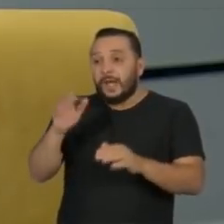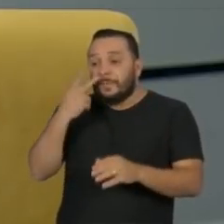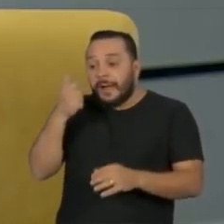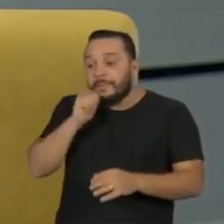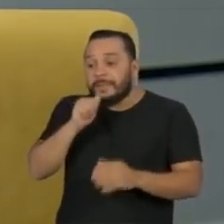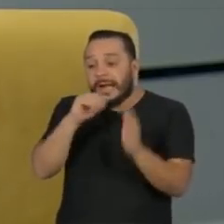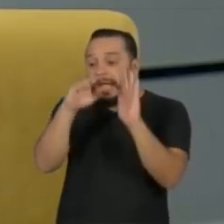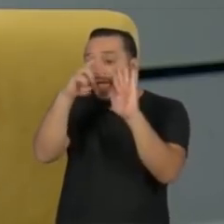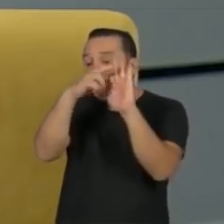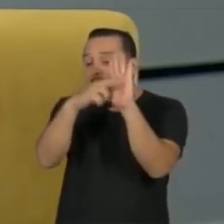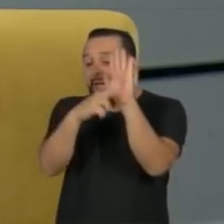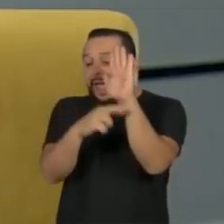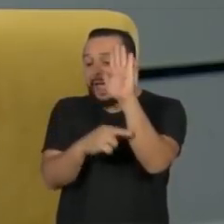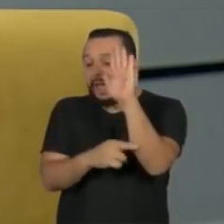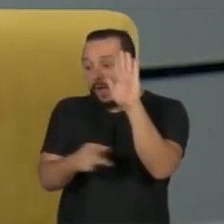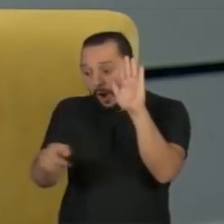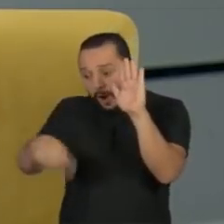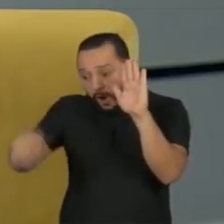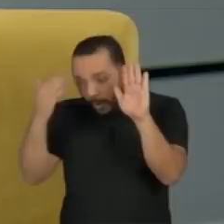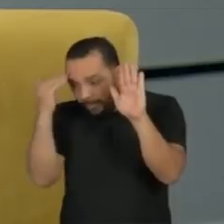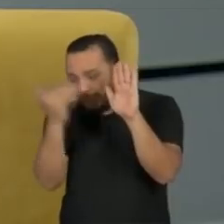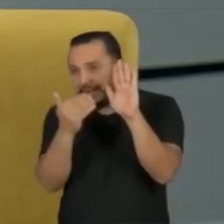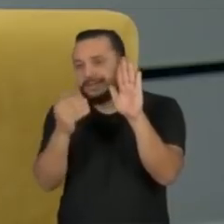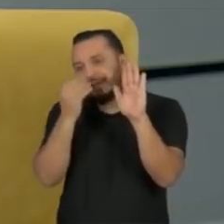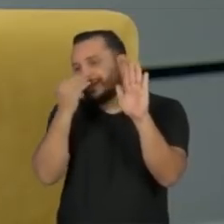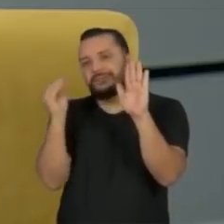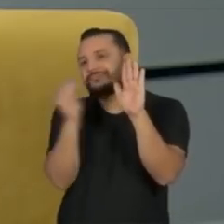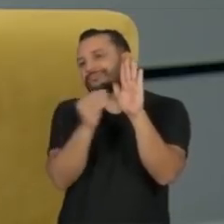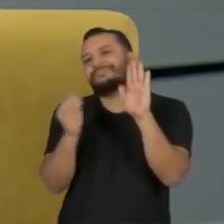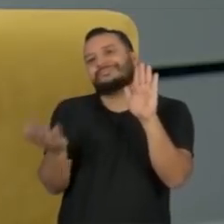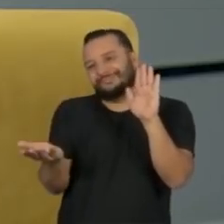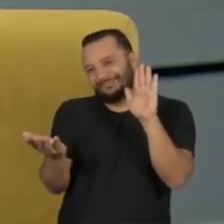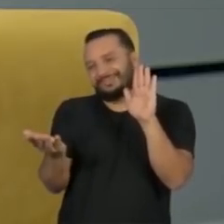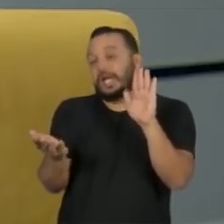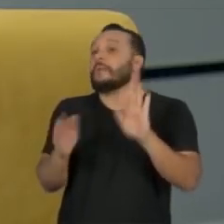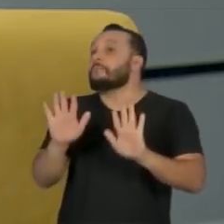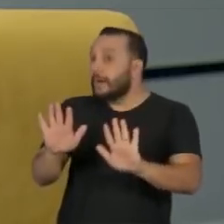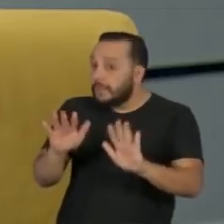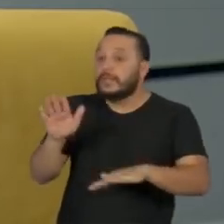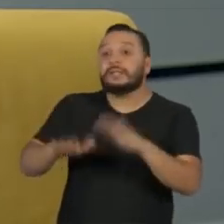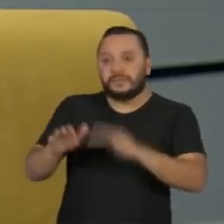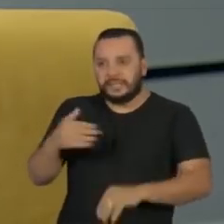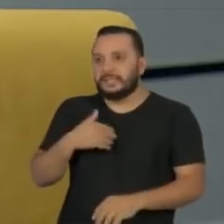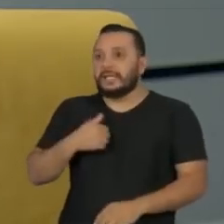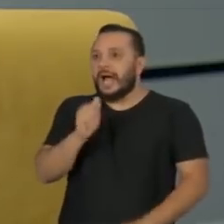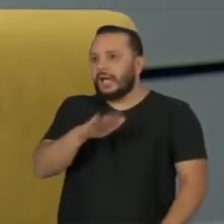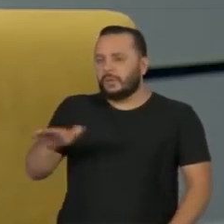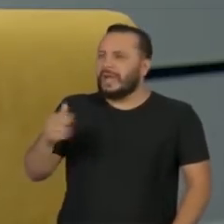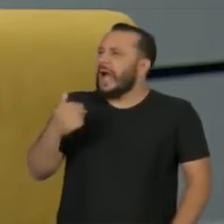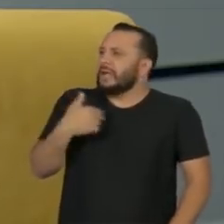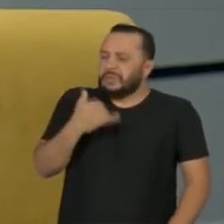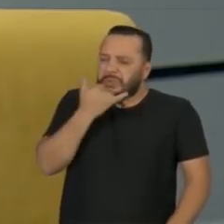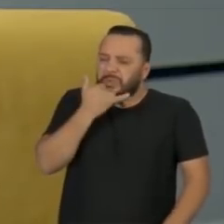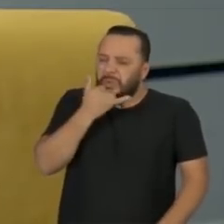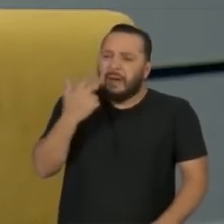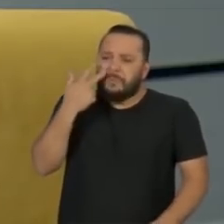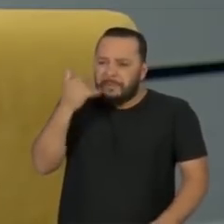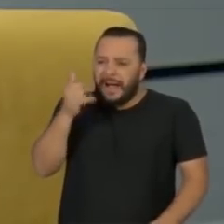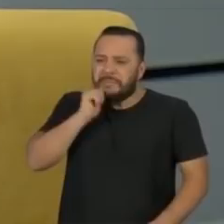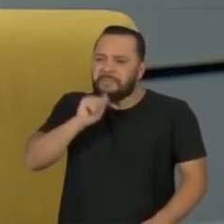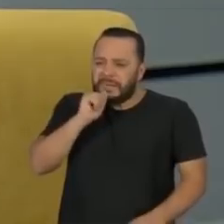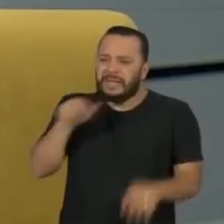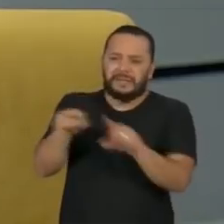Então, alguns alunos falam que os pais quebram algumas regras, né? Então, hoje eu tenho um compromisso, então vamos lá e depois